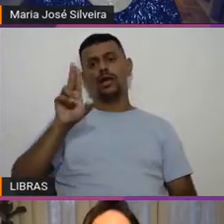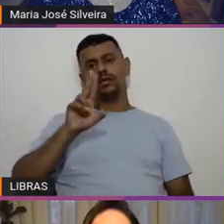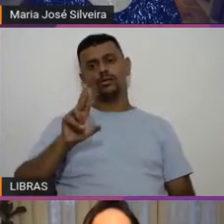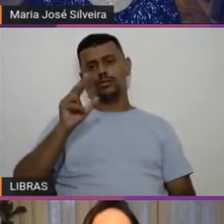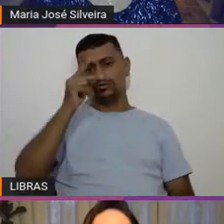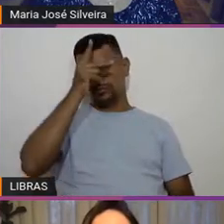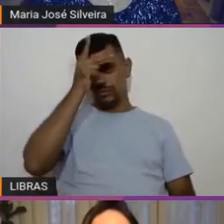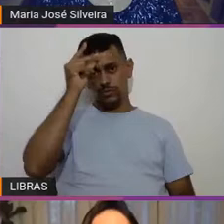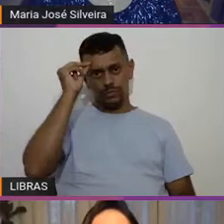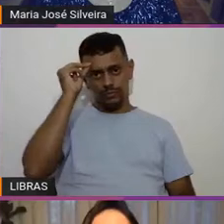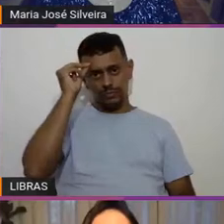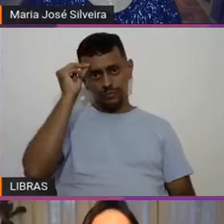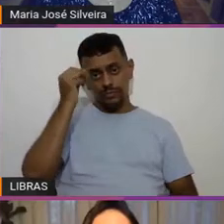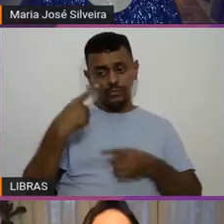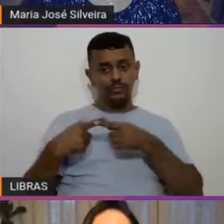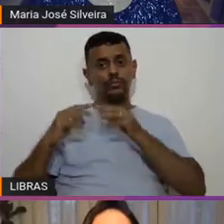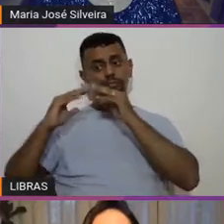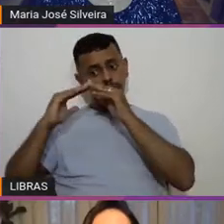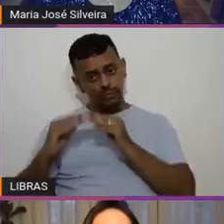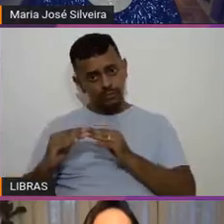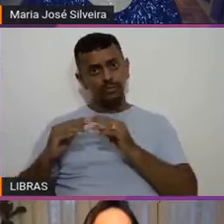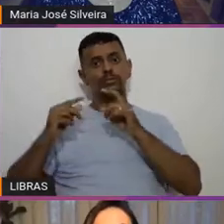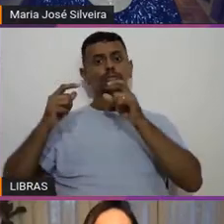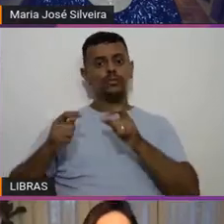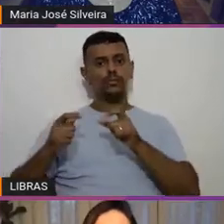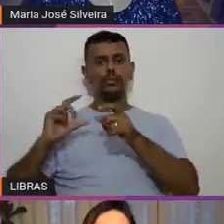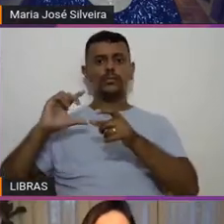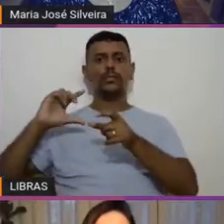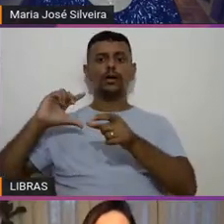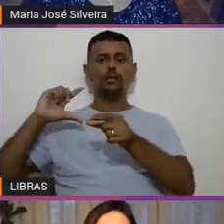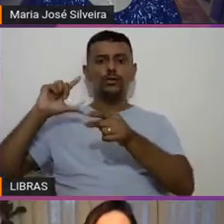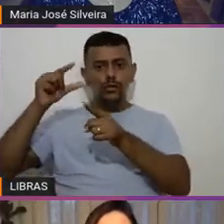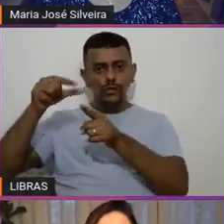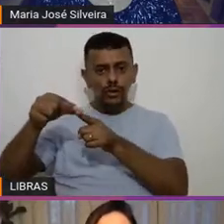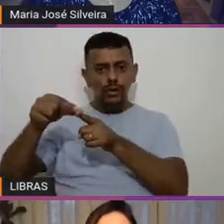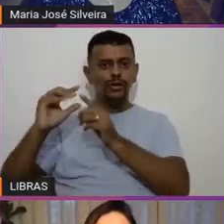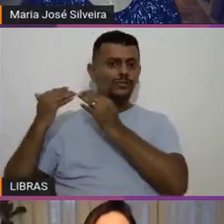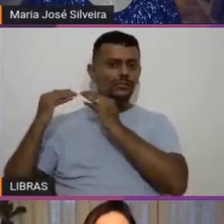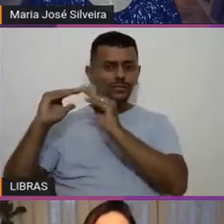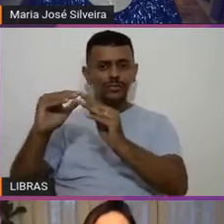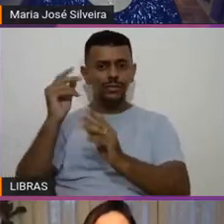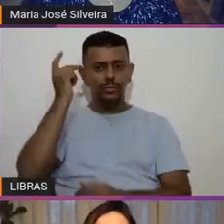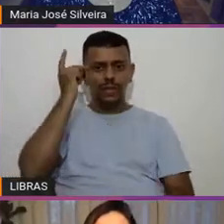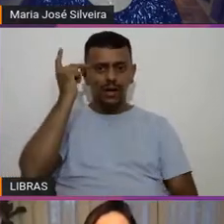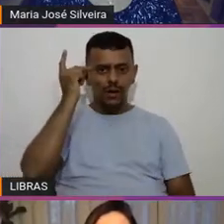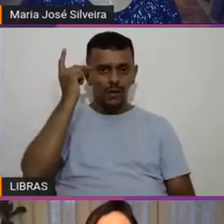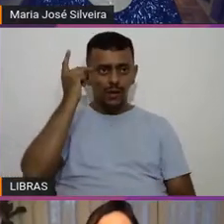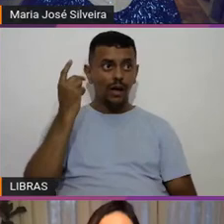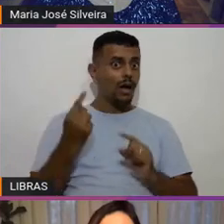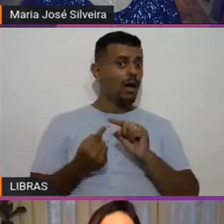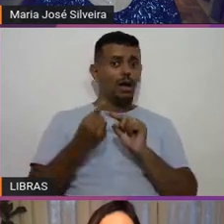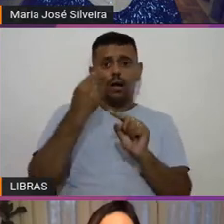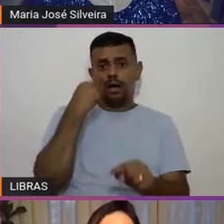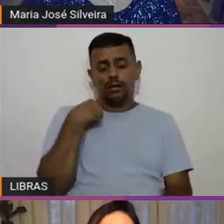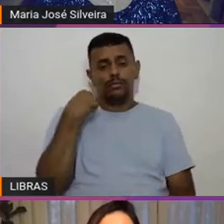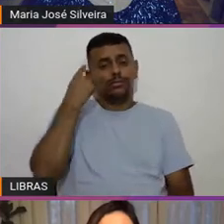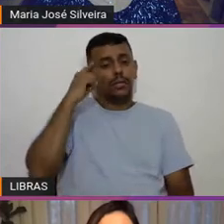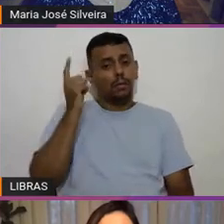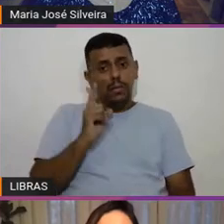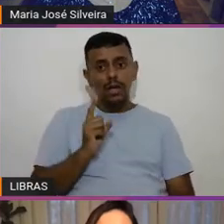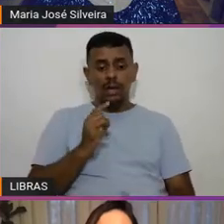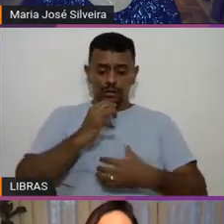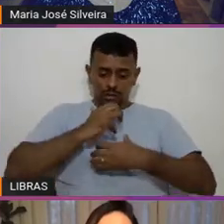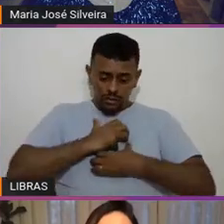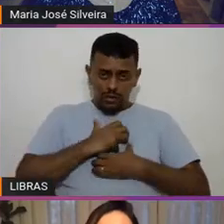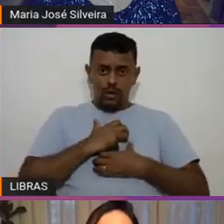porque eles de olhar para escrever eu não sabia e eu não sabia o que esse corpo tava sentindo de